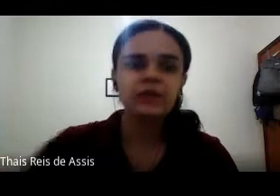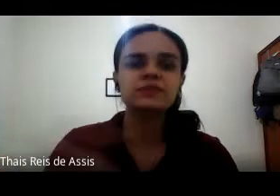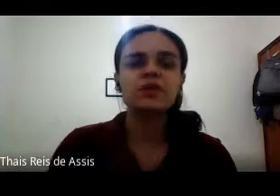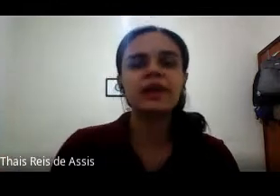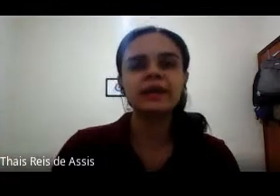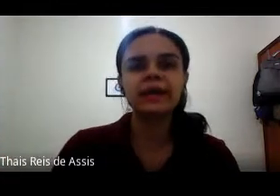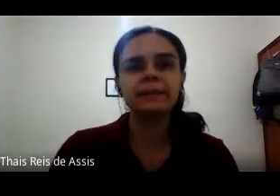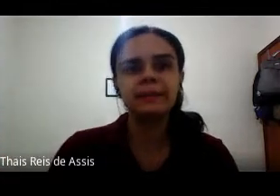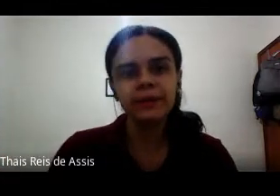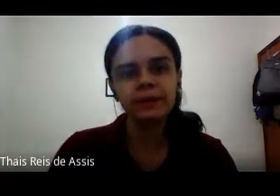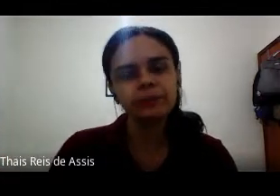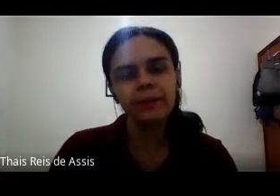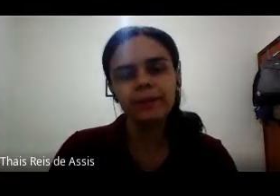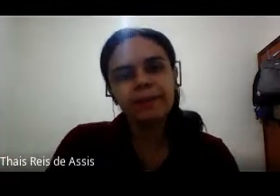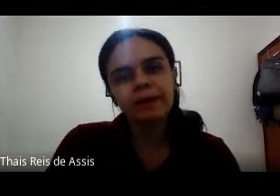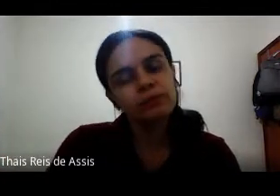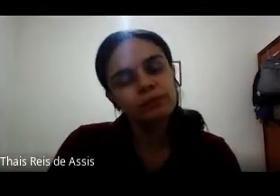A nova escola é aquela que, primeiro,